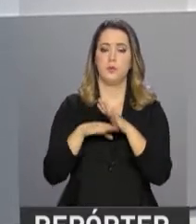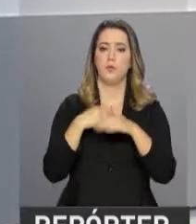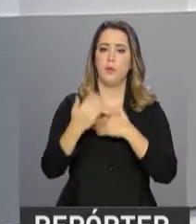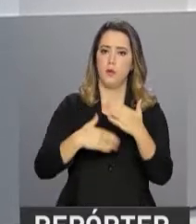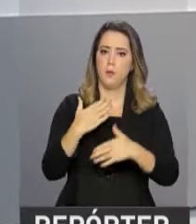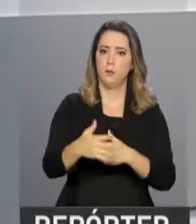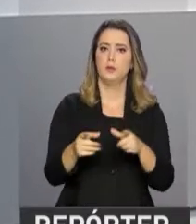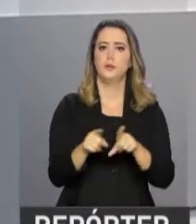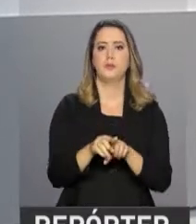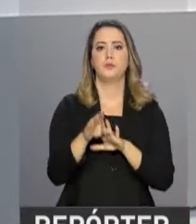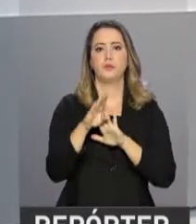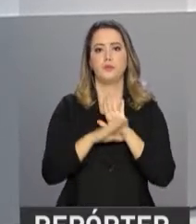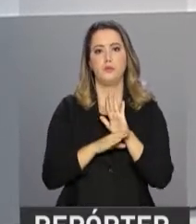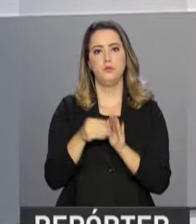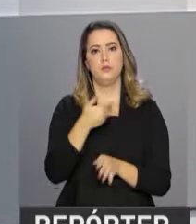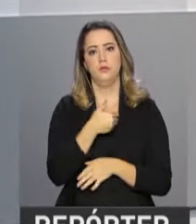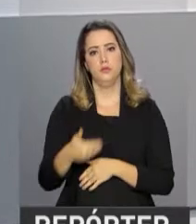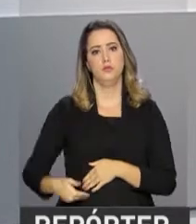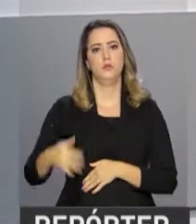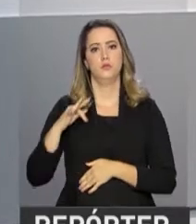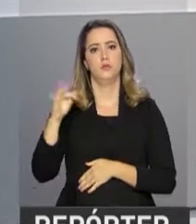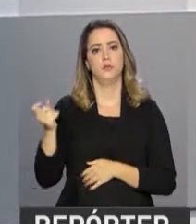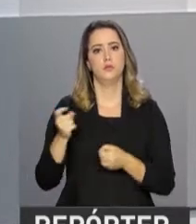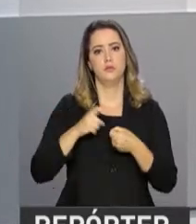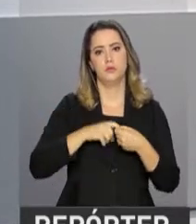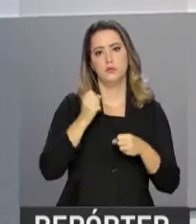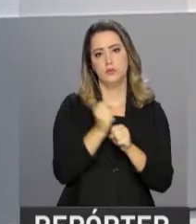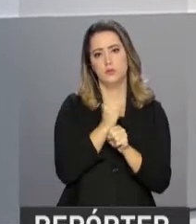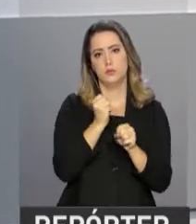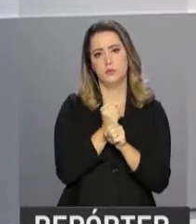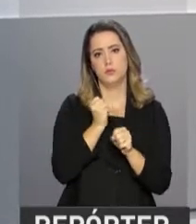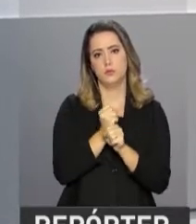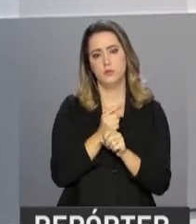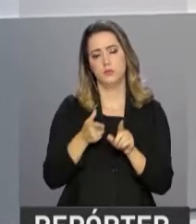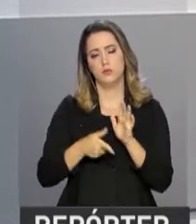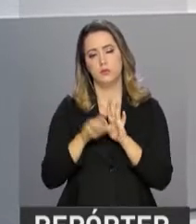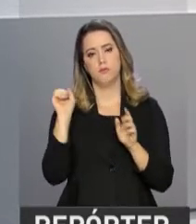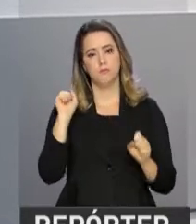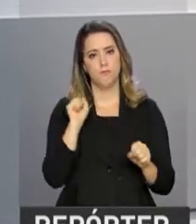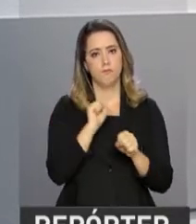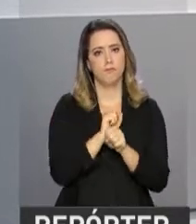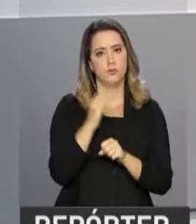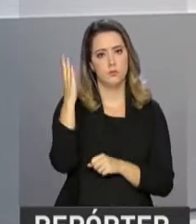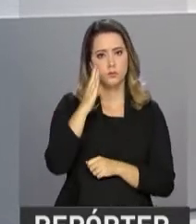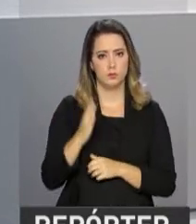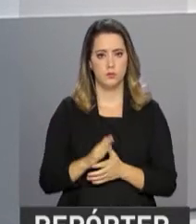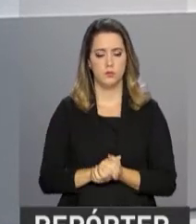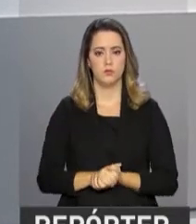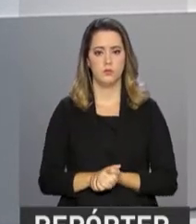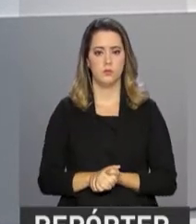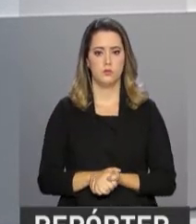programa Avançar, projeto do governo federal de retomada de obras inacabadas por todo o Brasil.